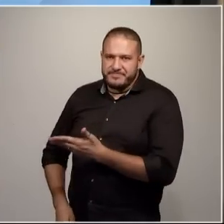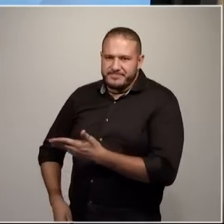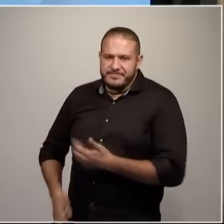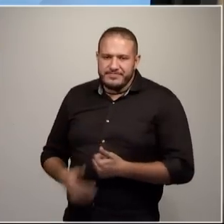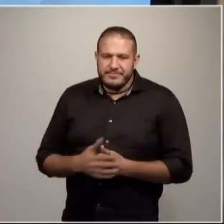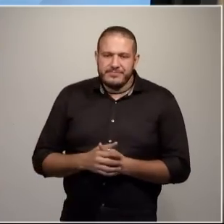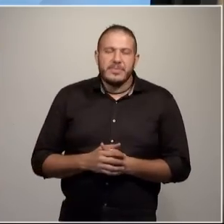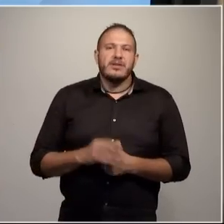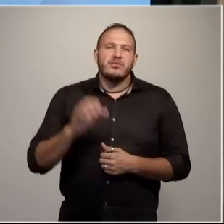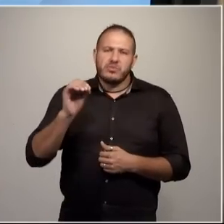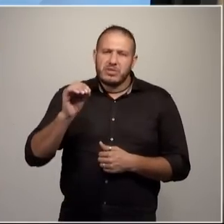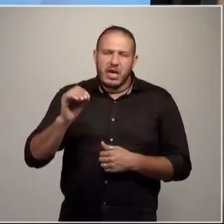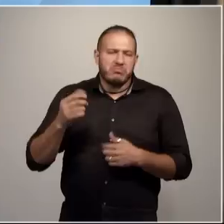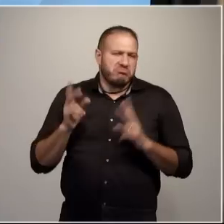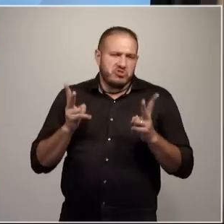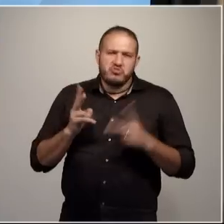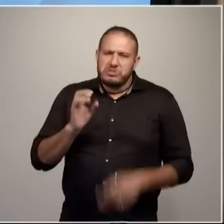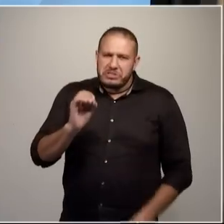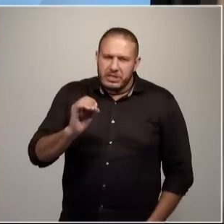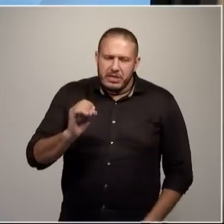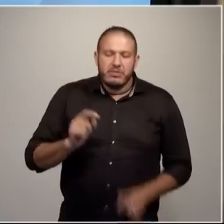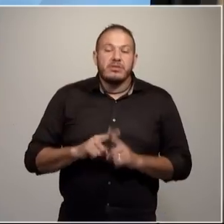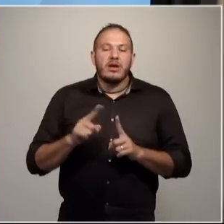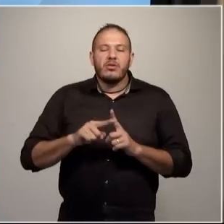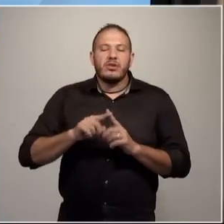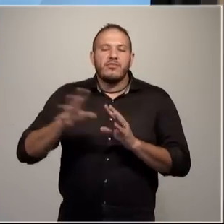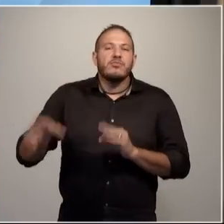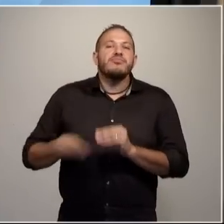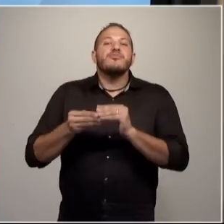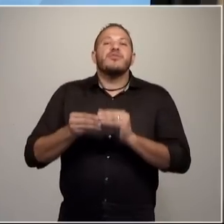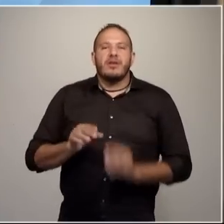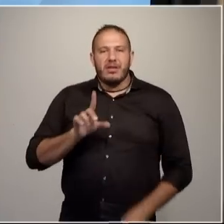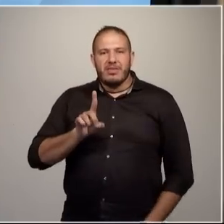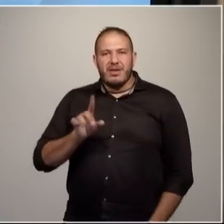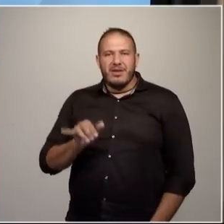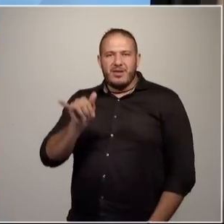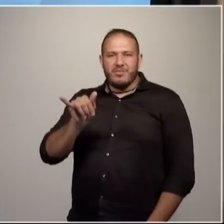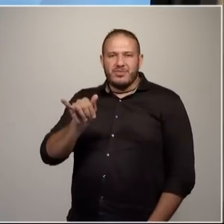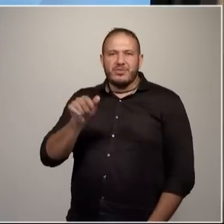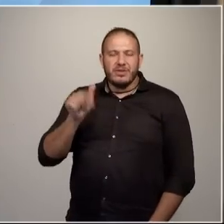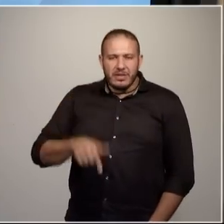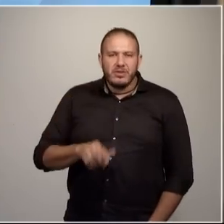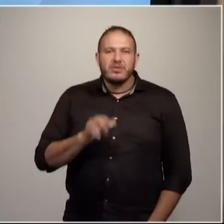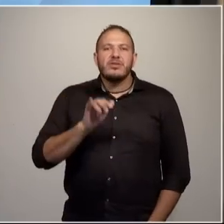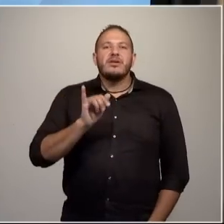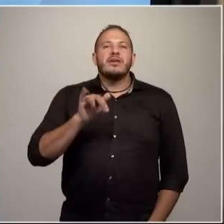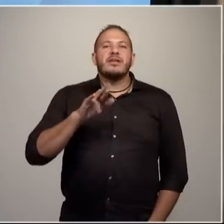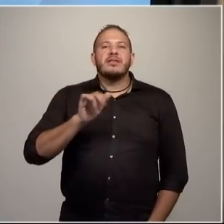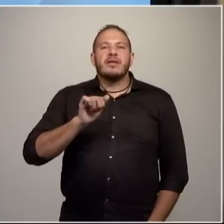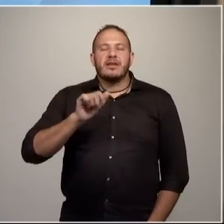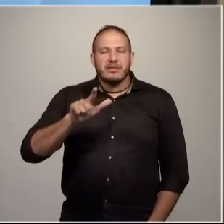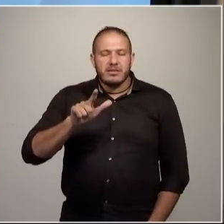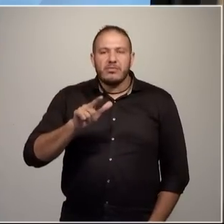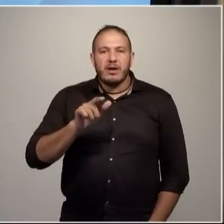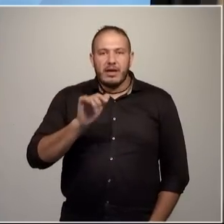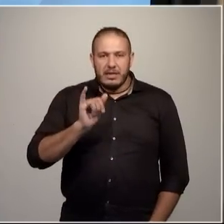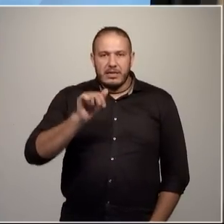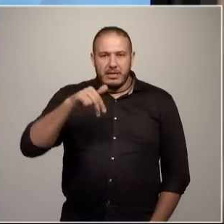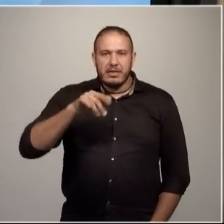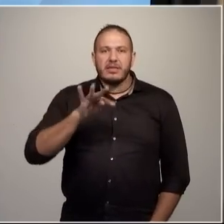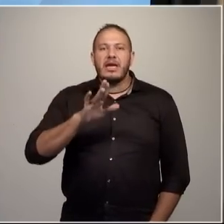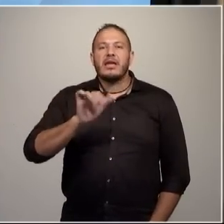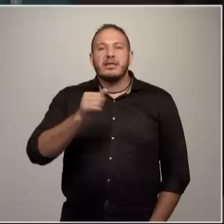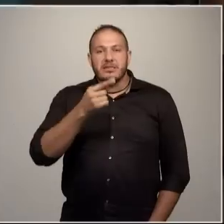No zero vai dar tudo zero. E agora eu vou integrar dy. Isso chama-se integração iterada, porque a gente faz